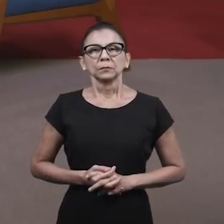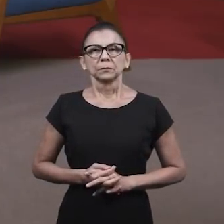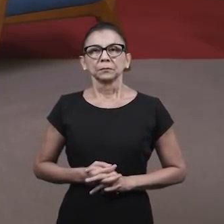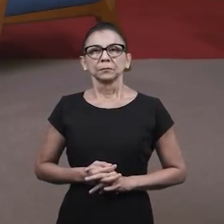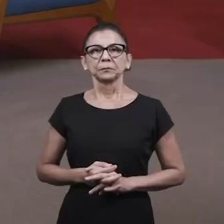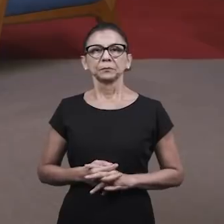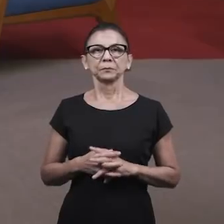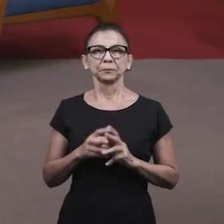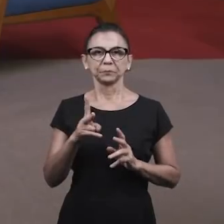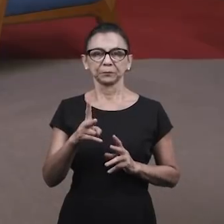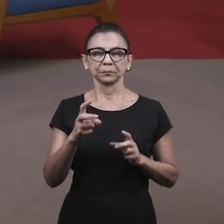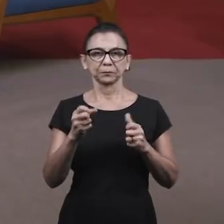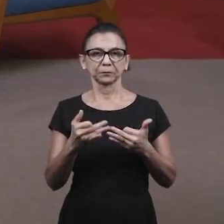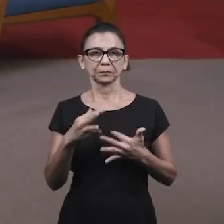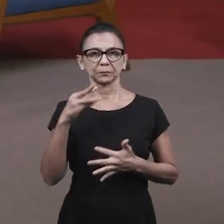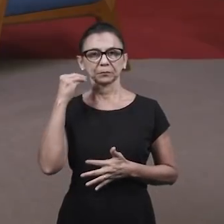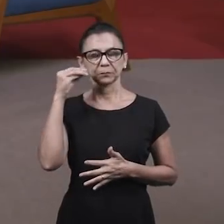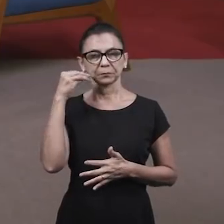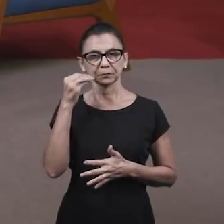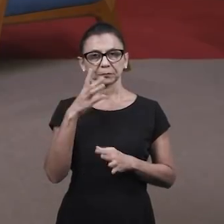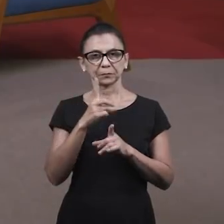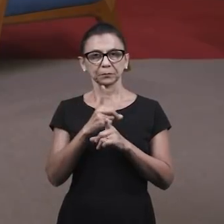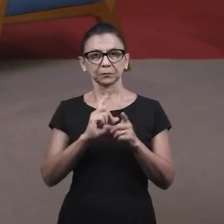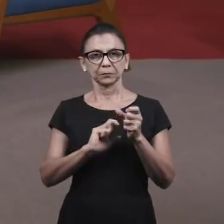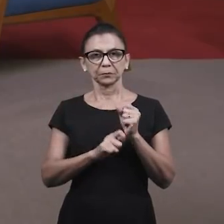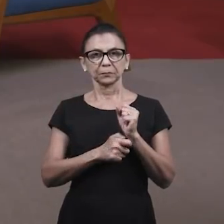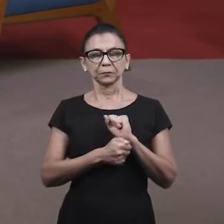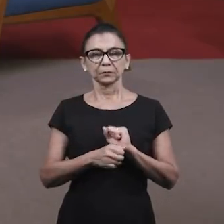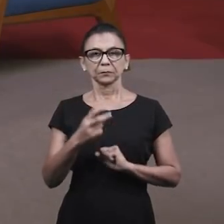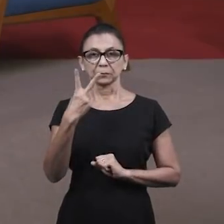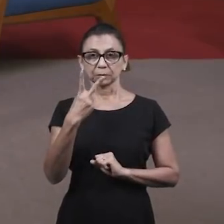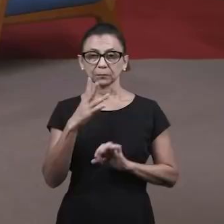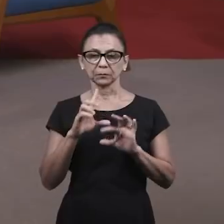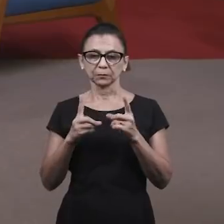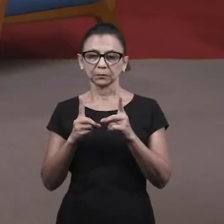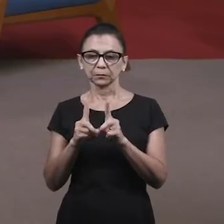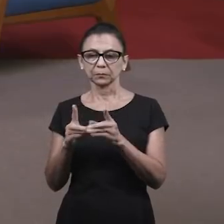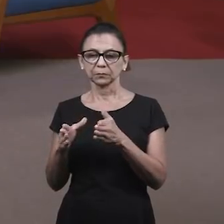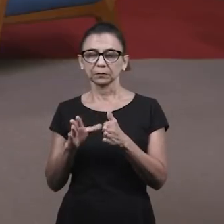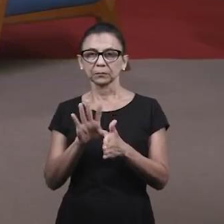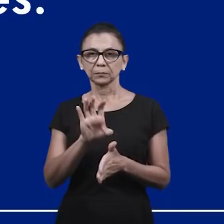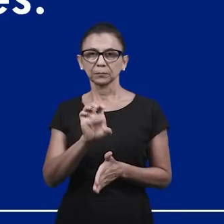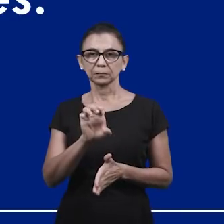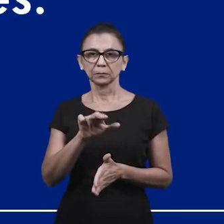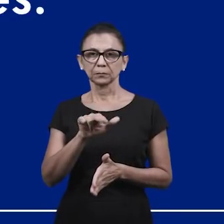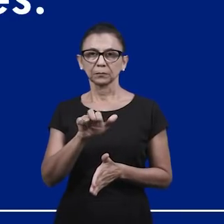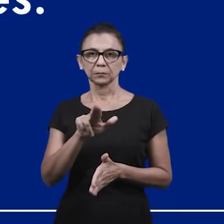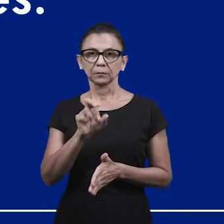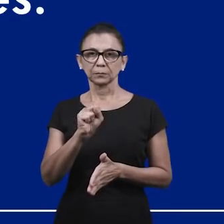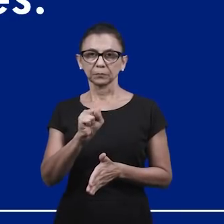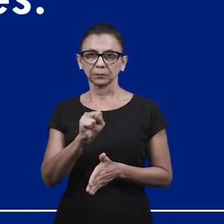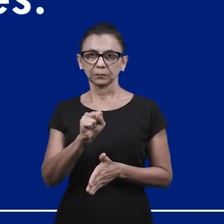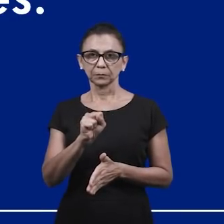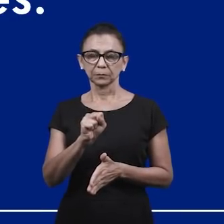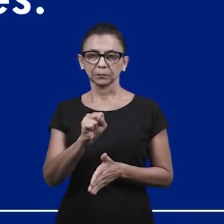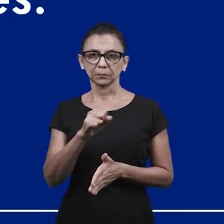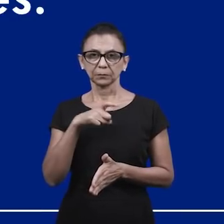dia 25, né? Que já pregamos, né? Há 2 maneiras de se conhecer Jesus. Você pode conhecer o